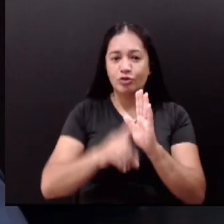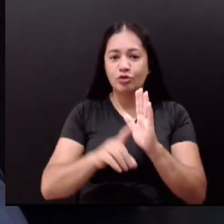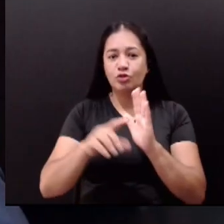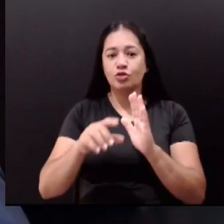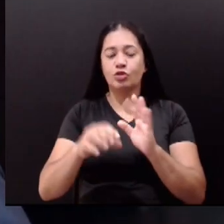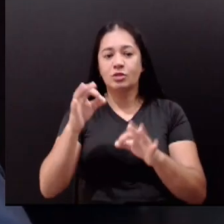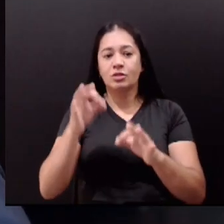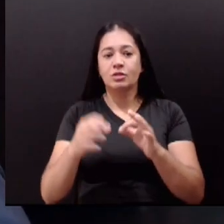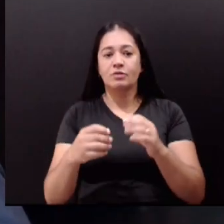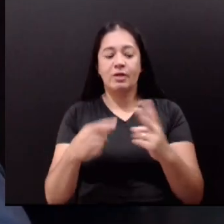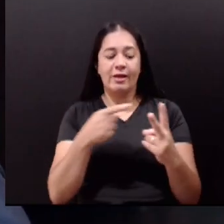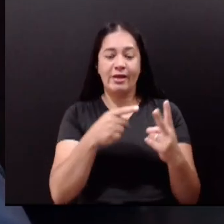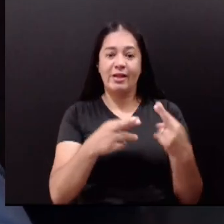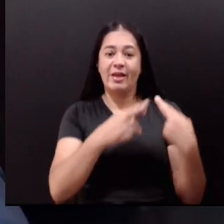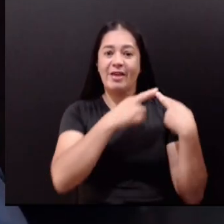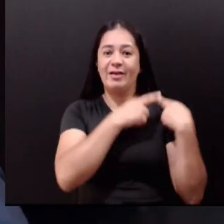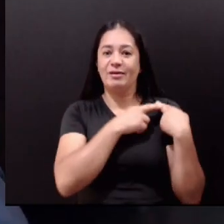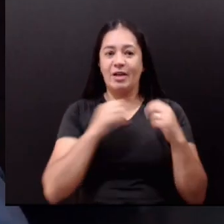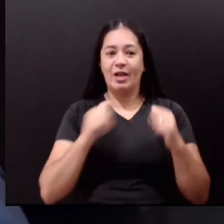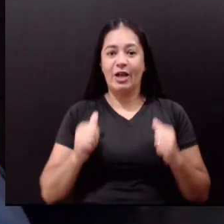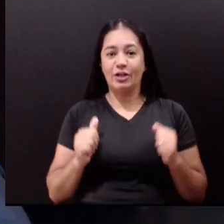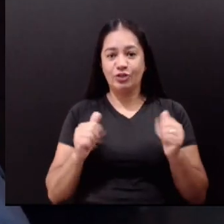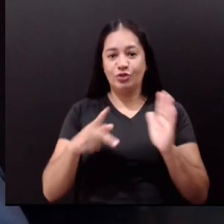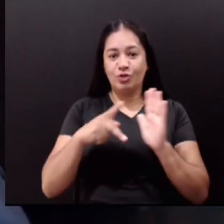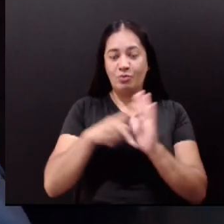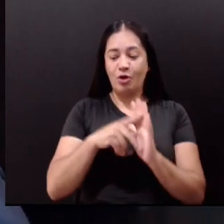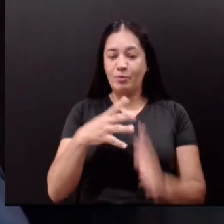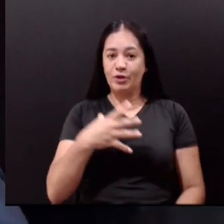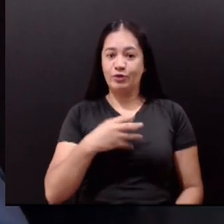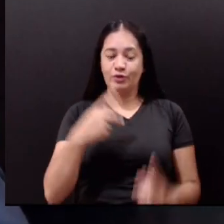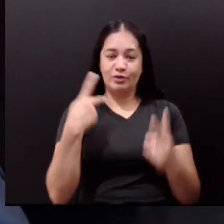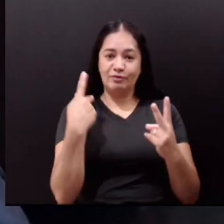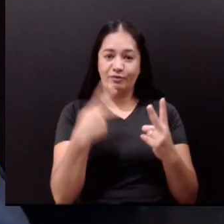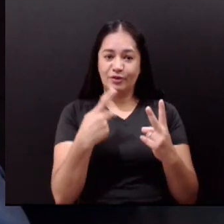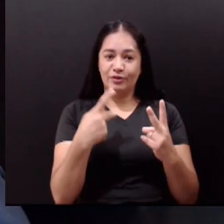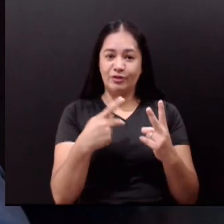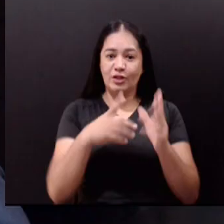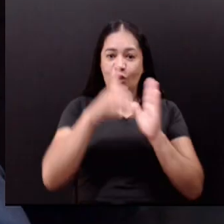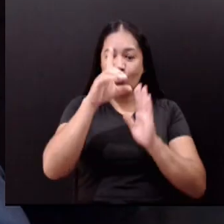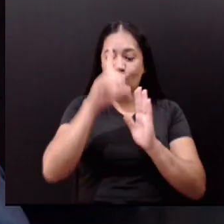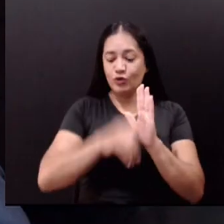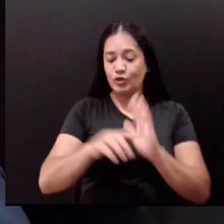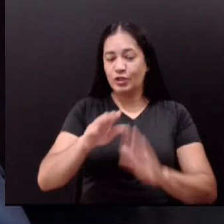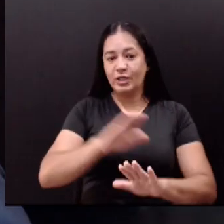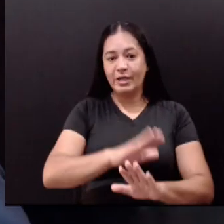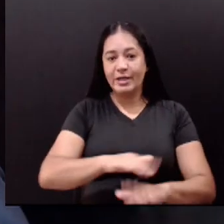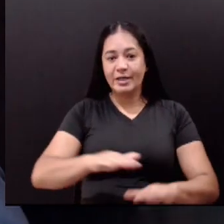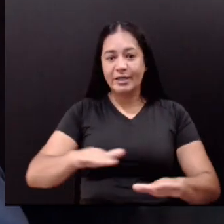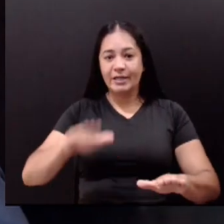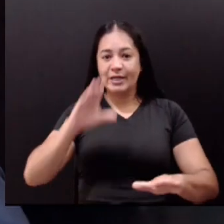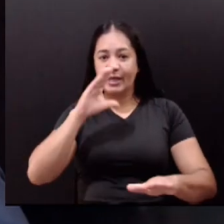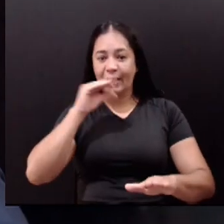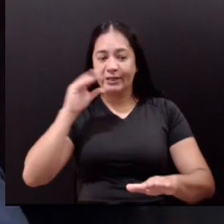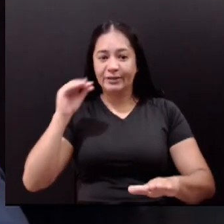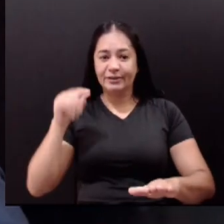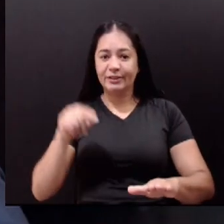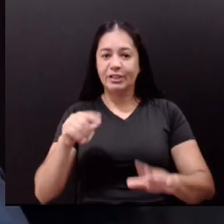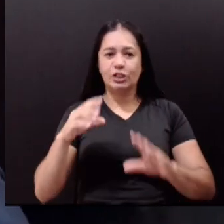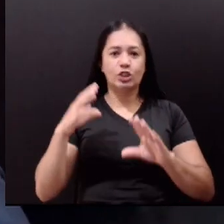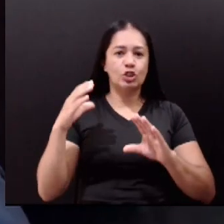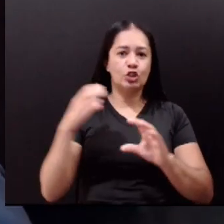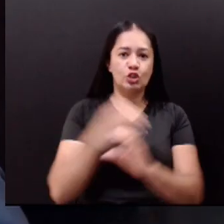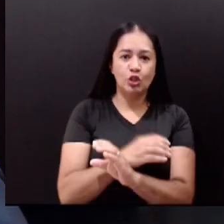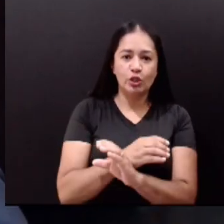filhos, né. Na concepção do direito, as crianças e adolescentes, elas não são totalmente responsáveis pelos seus